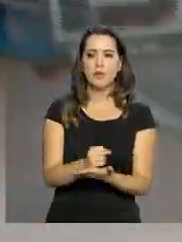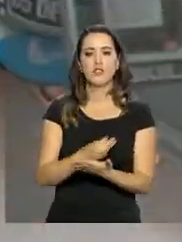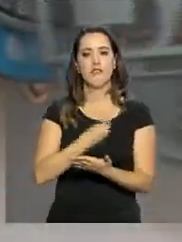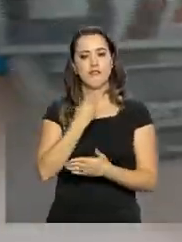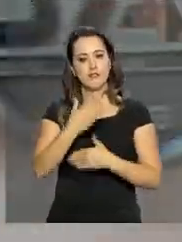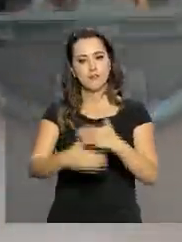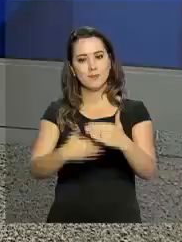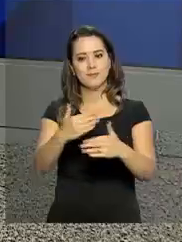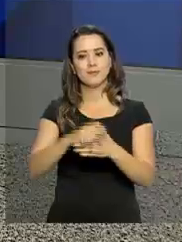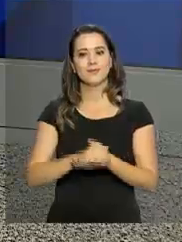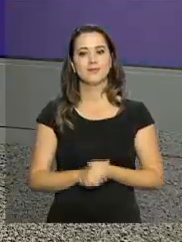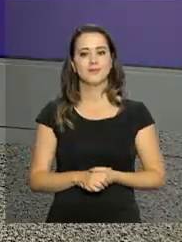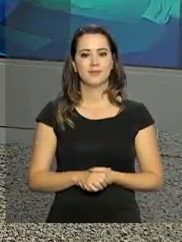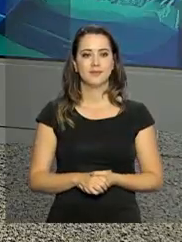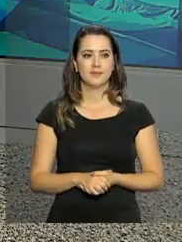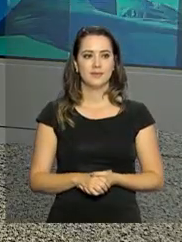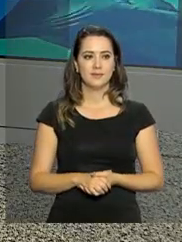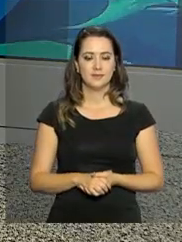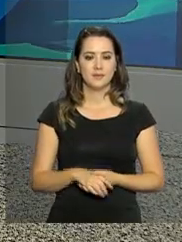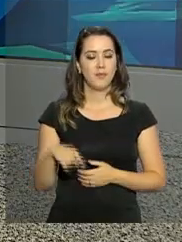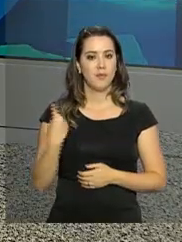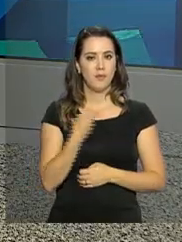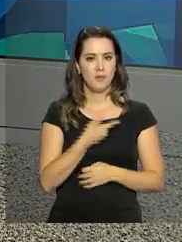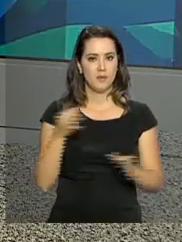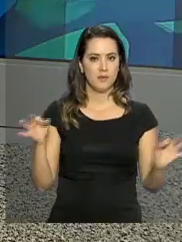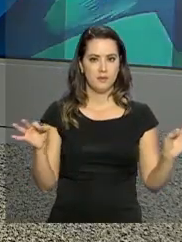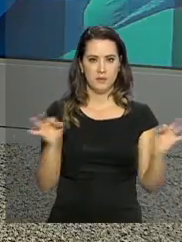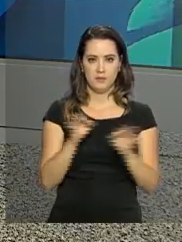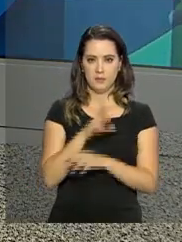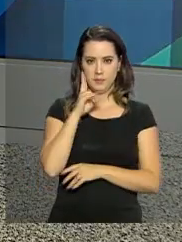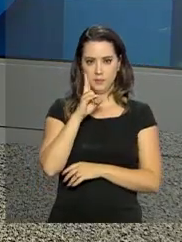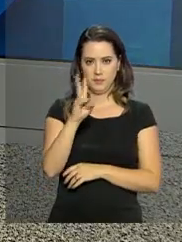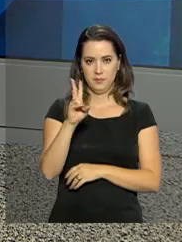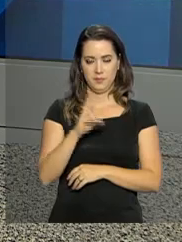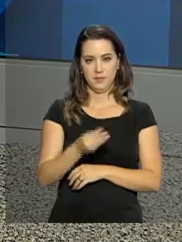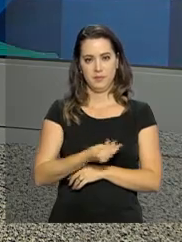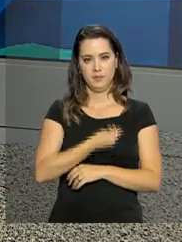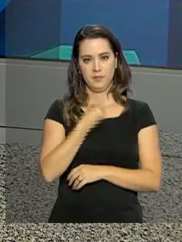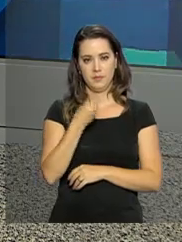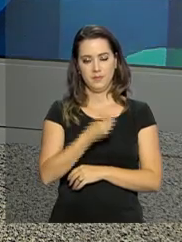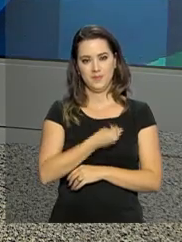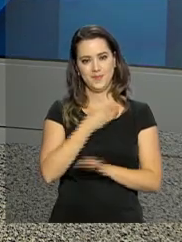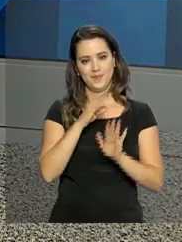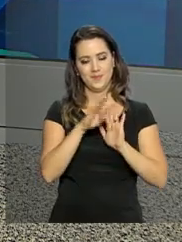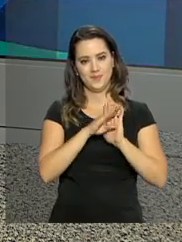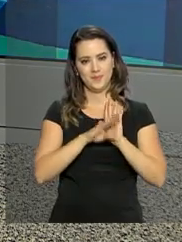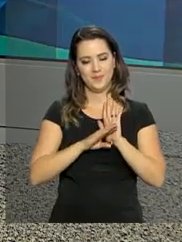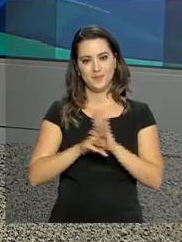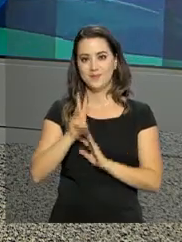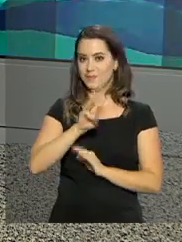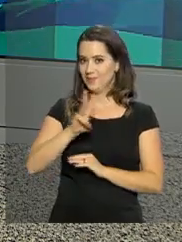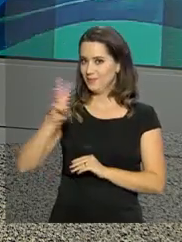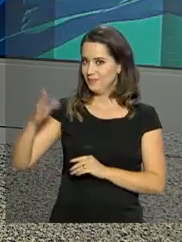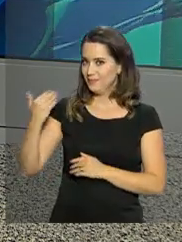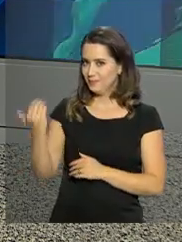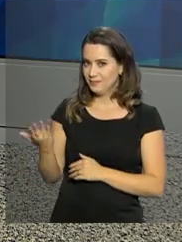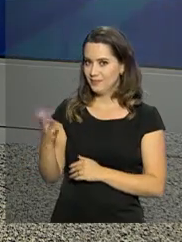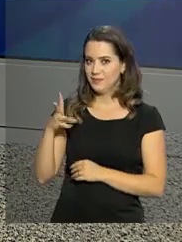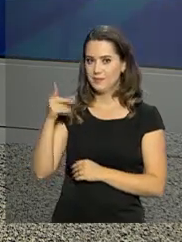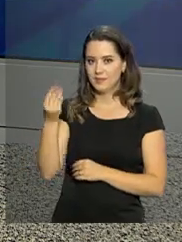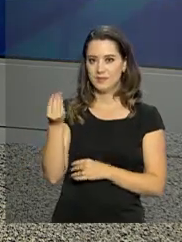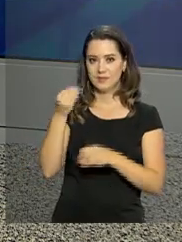vida continuar. Nós ficamos por aqui. Você acompanha a nossa programação ao vivo pelo site da NBR.